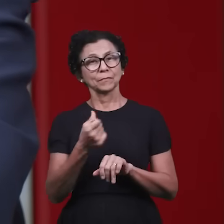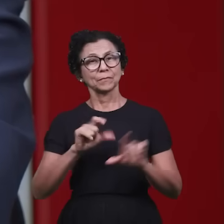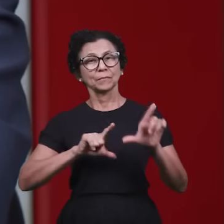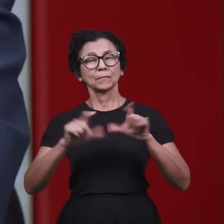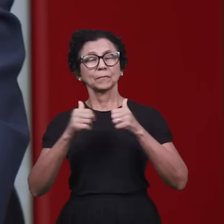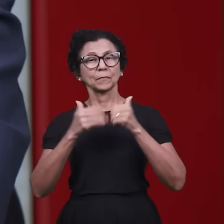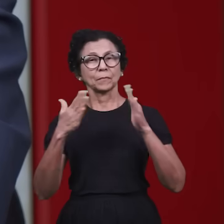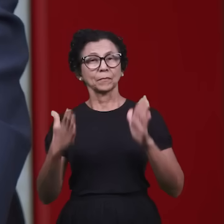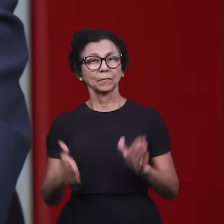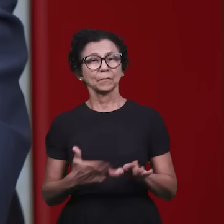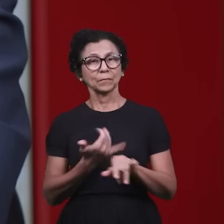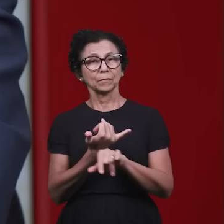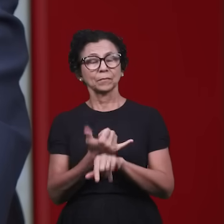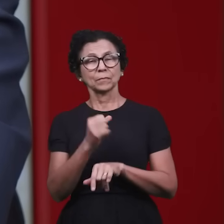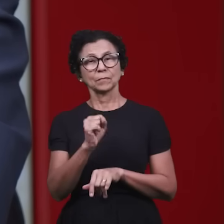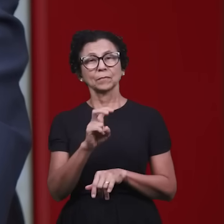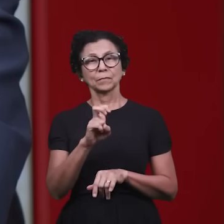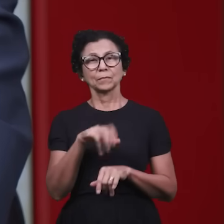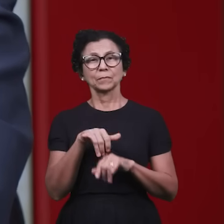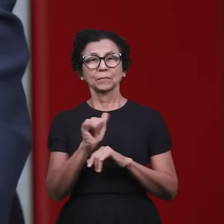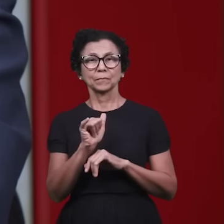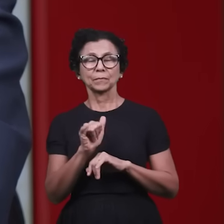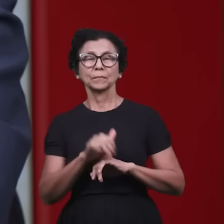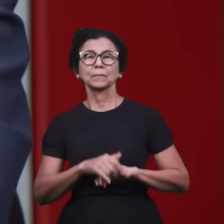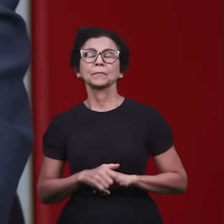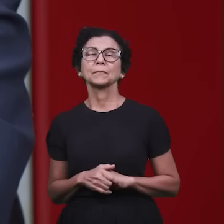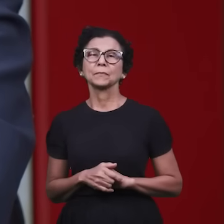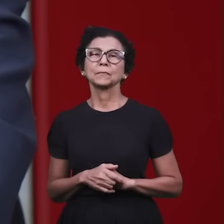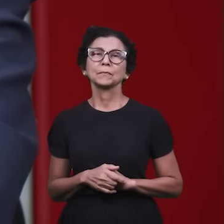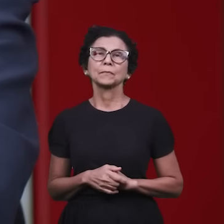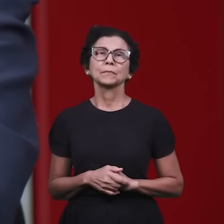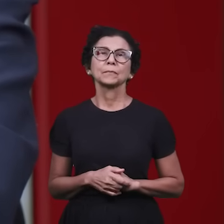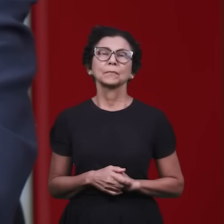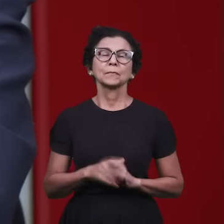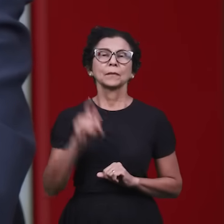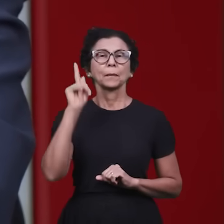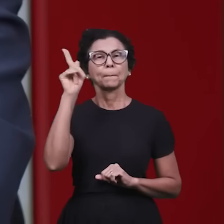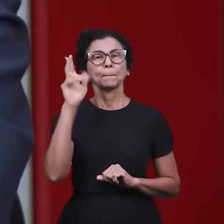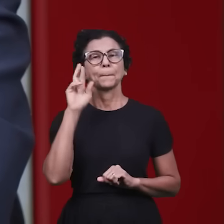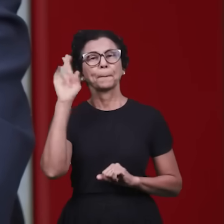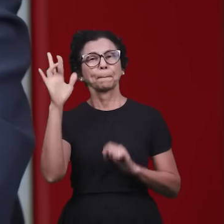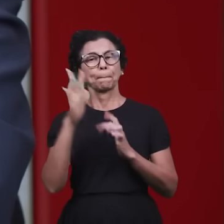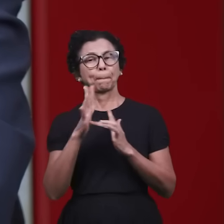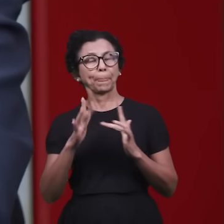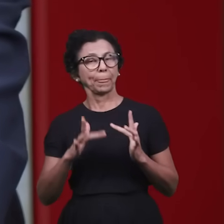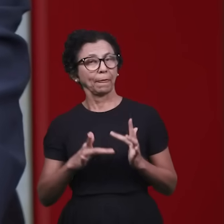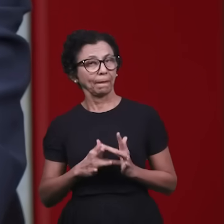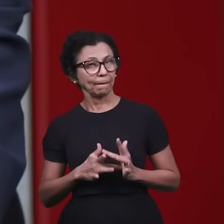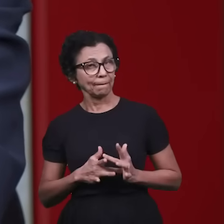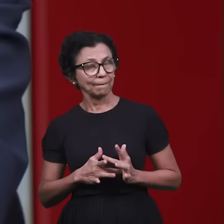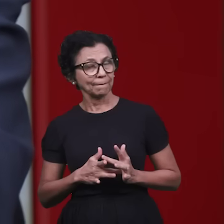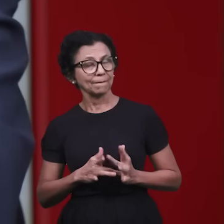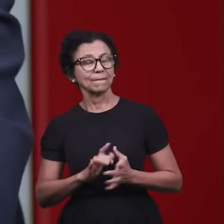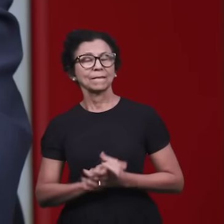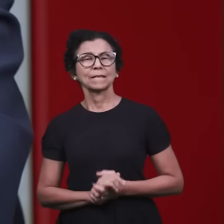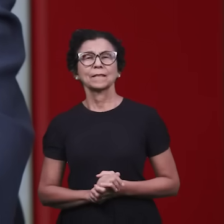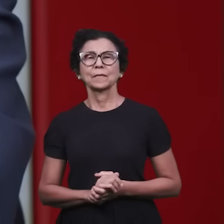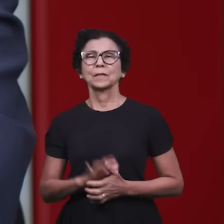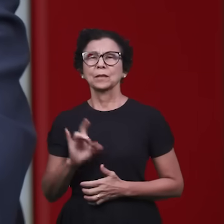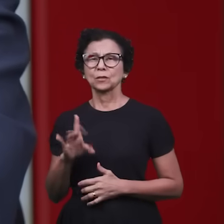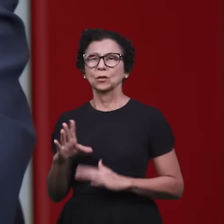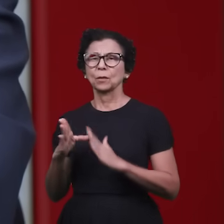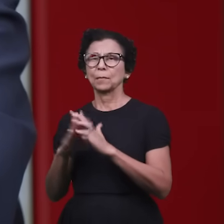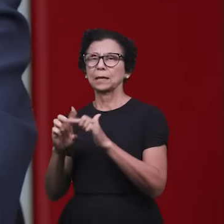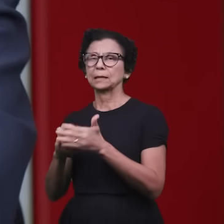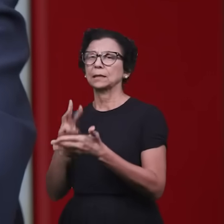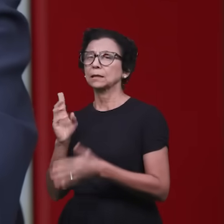aberta ou pelo canal 85 da Sky. Nós saudamos com a paz do Senhor não só os nossos irmãos da Igreja